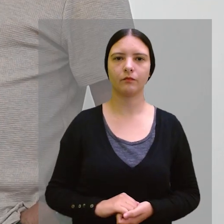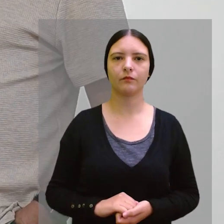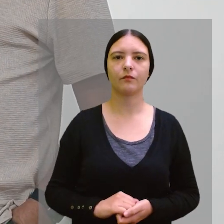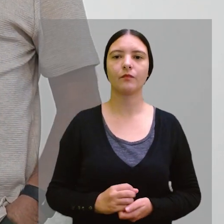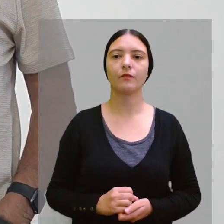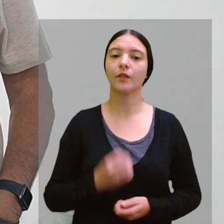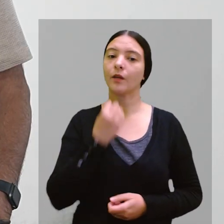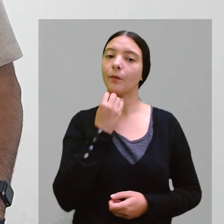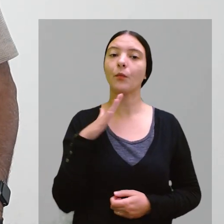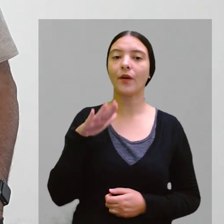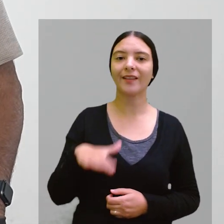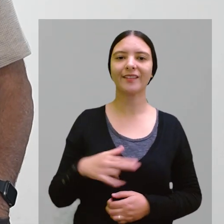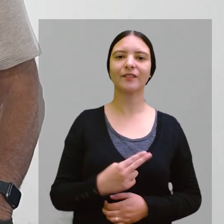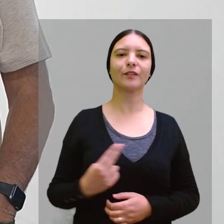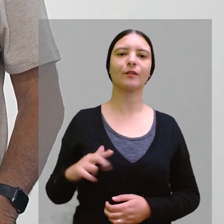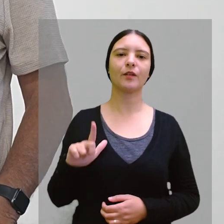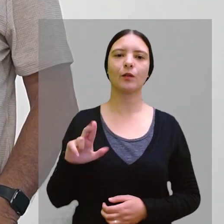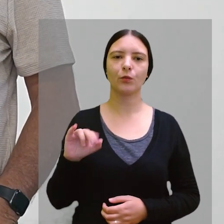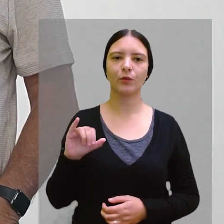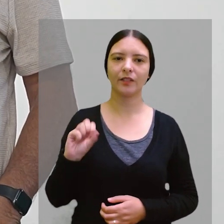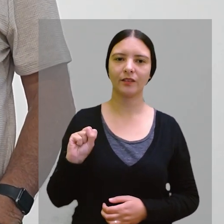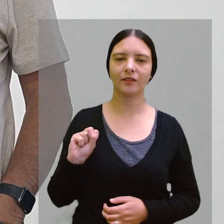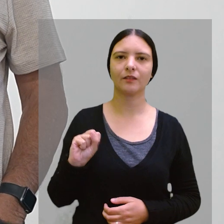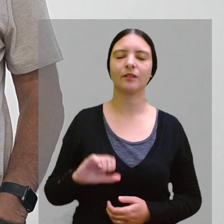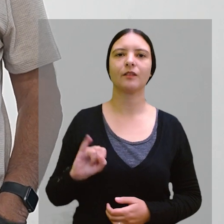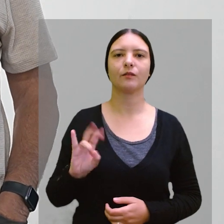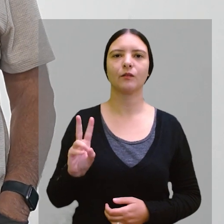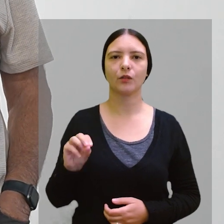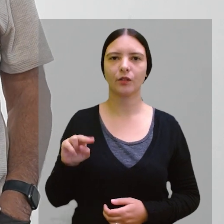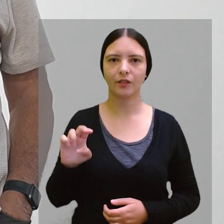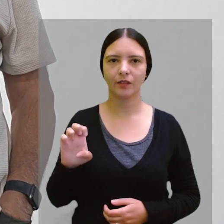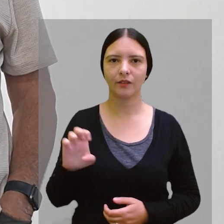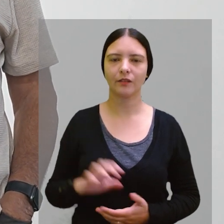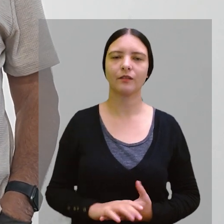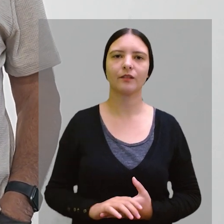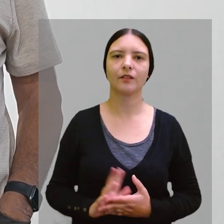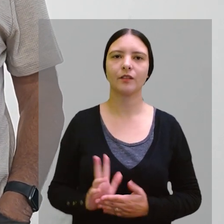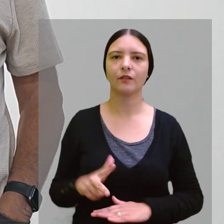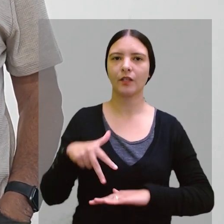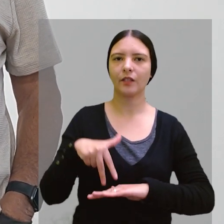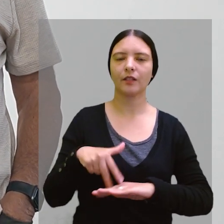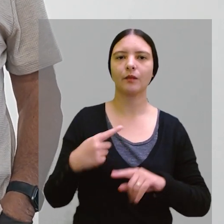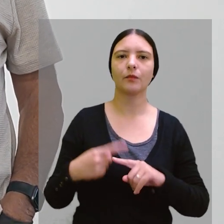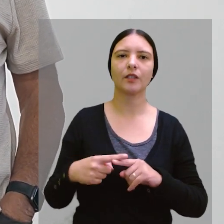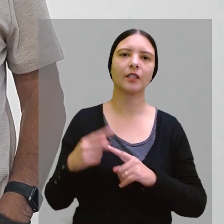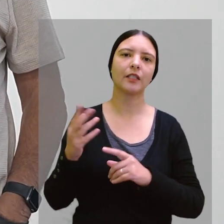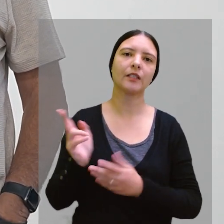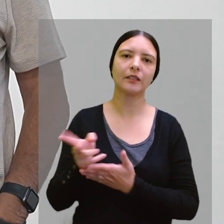Boa tarde, meu nome é Luiz Gifone, eu estou aqui a convite do Sempre um